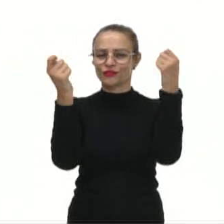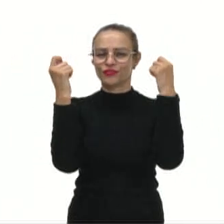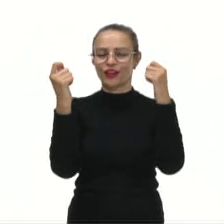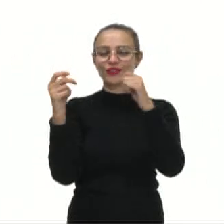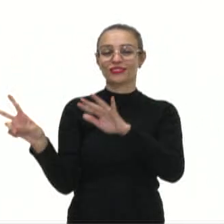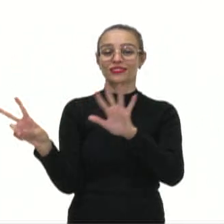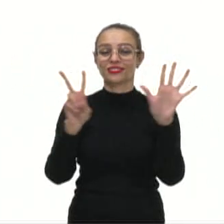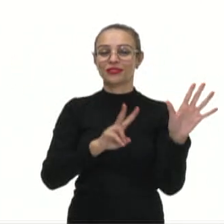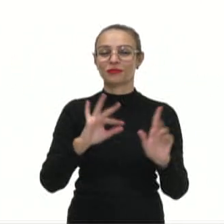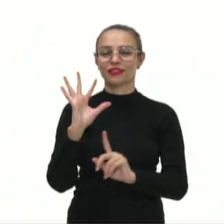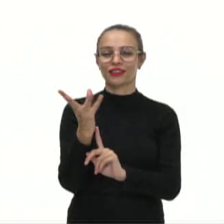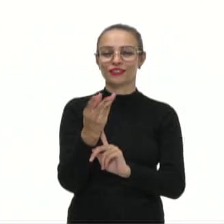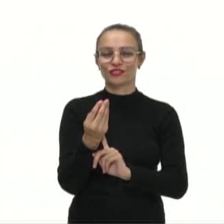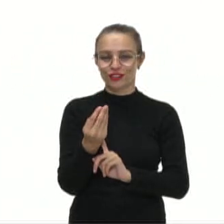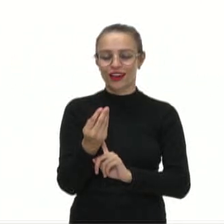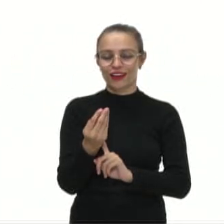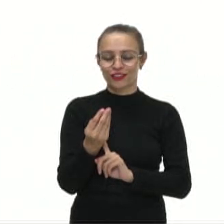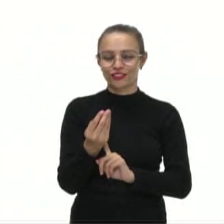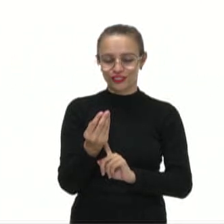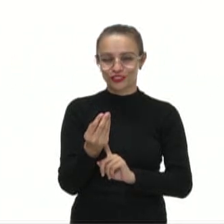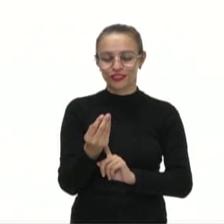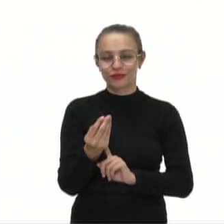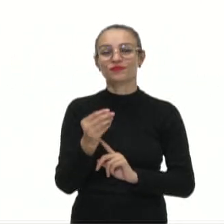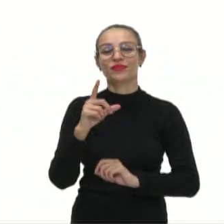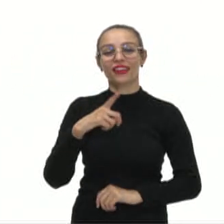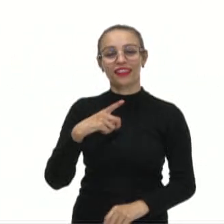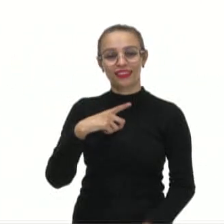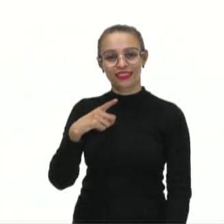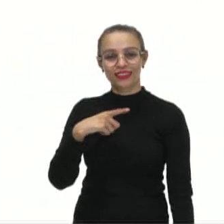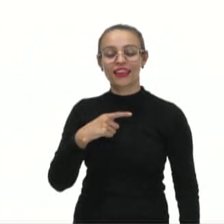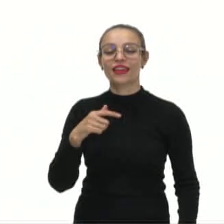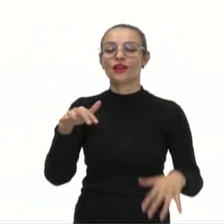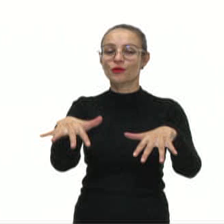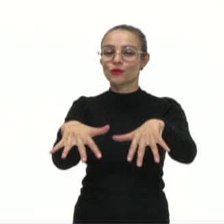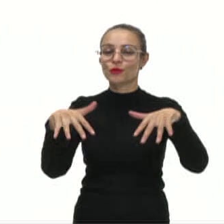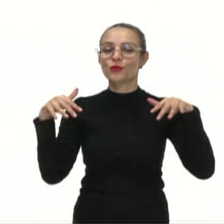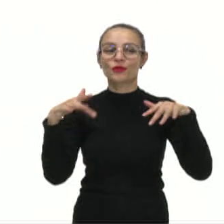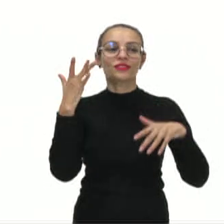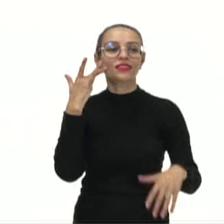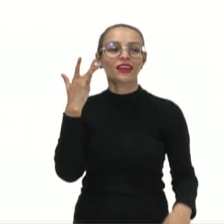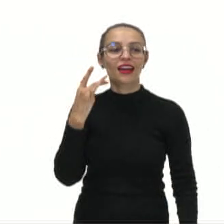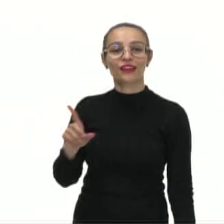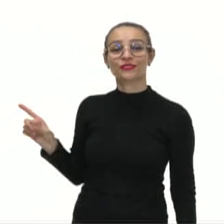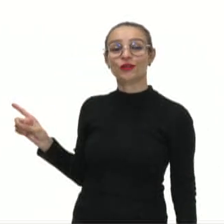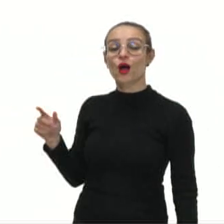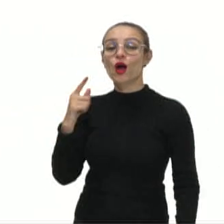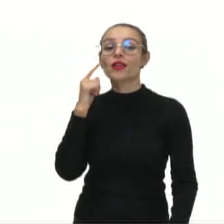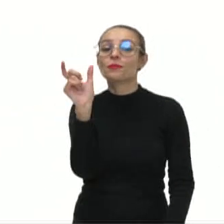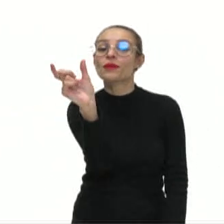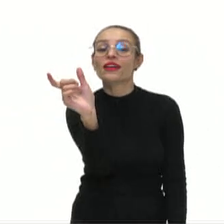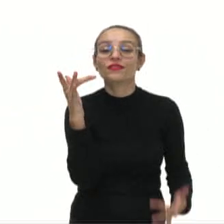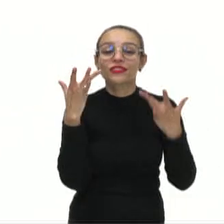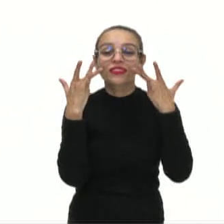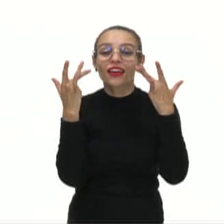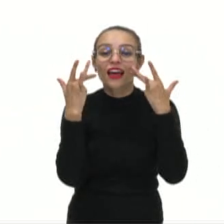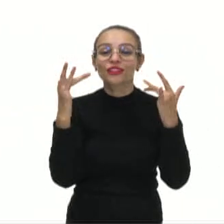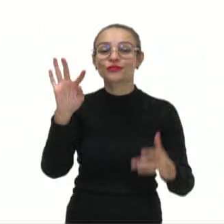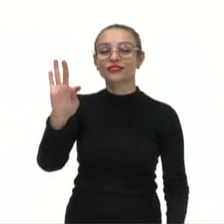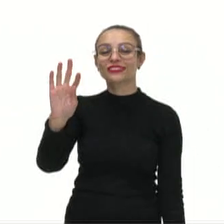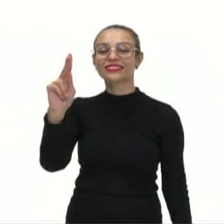Arte Moderna, com o concurso de Vilas Boas, no saguão do teatro. Olha, teatro, né? Com